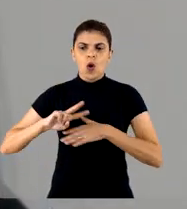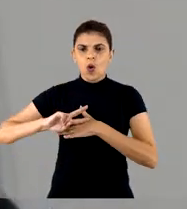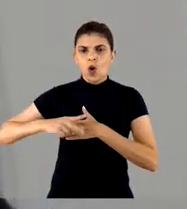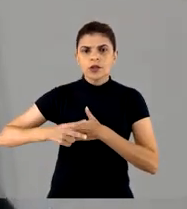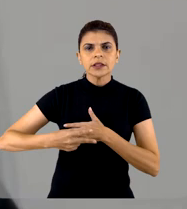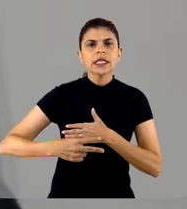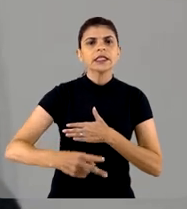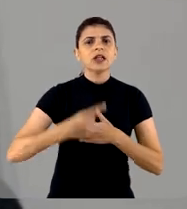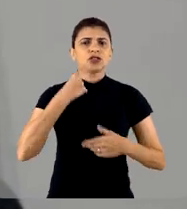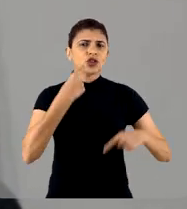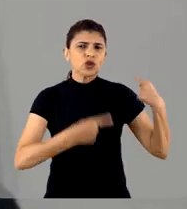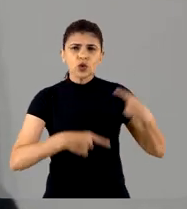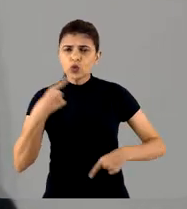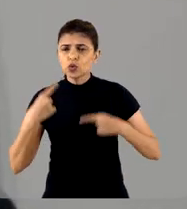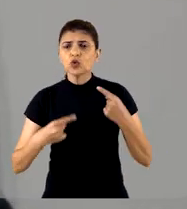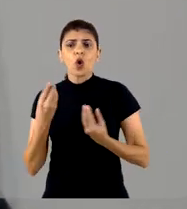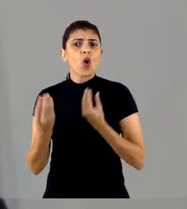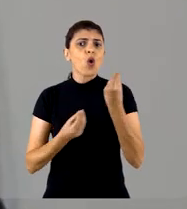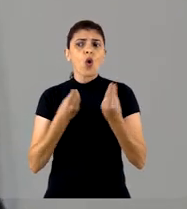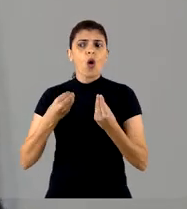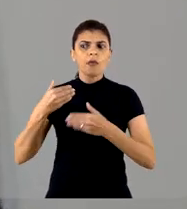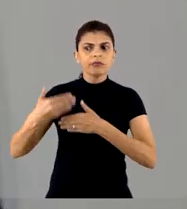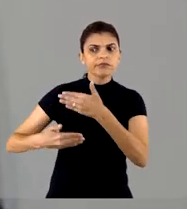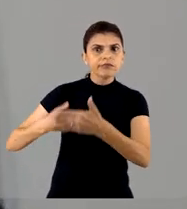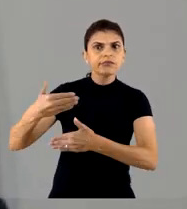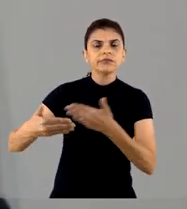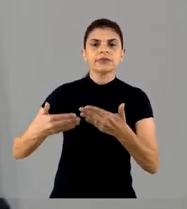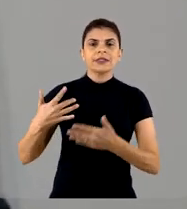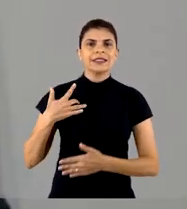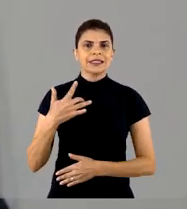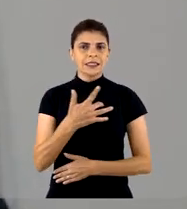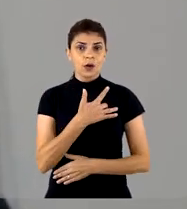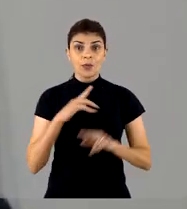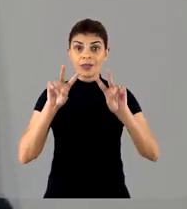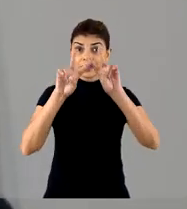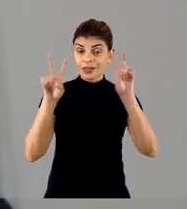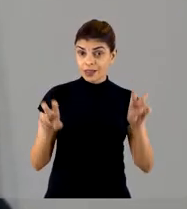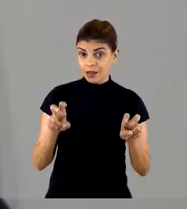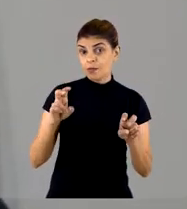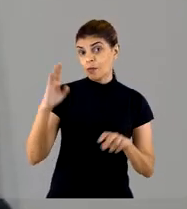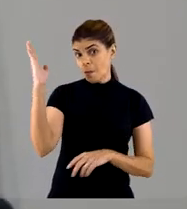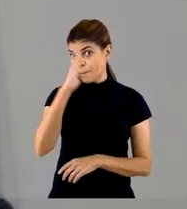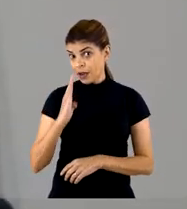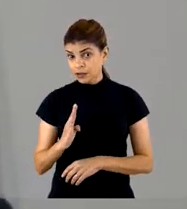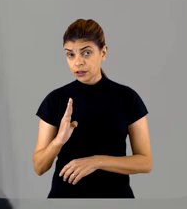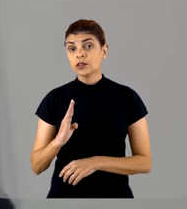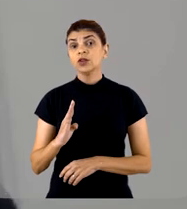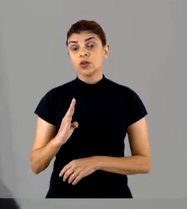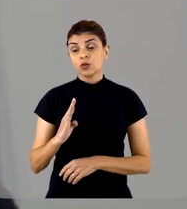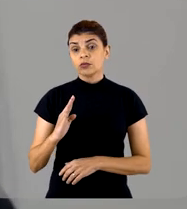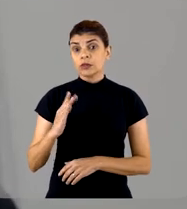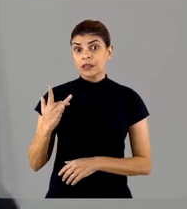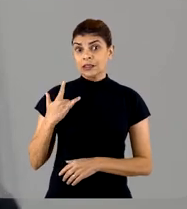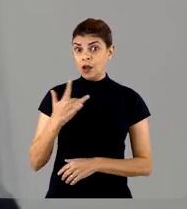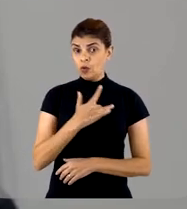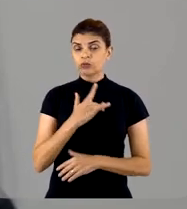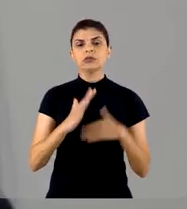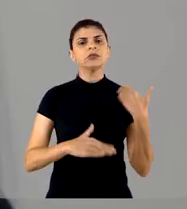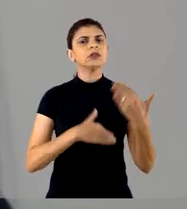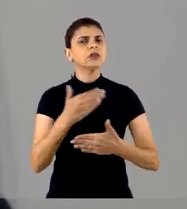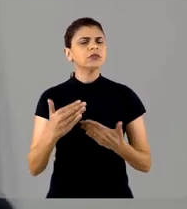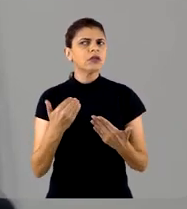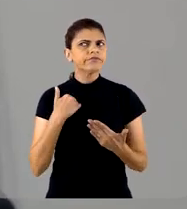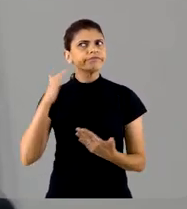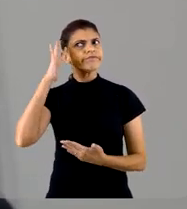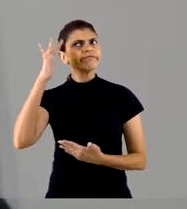consequência, inclusive, para discutir os rumos da saúde no Brasil historicamente, que é o tema da saúde e desenvolvimento. E aí eu começando, eu falei,